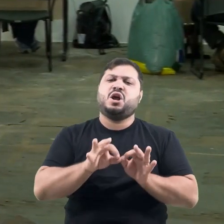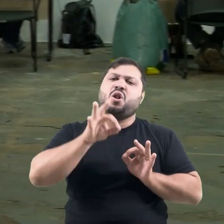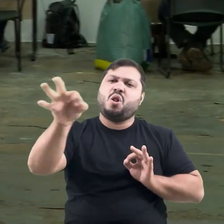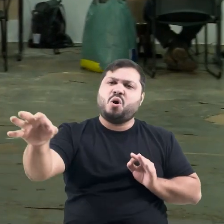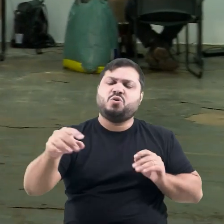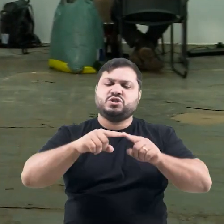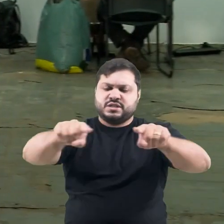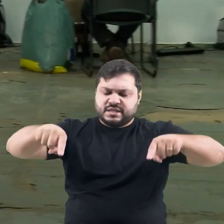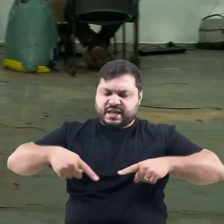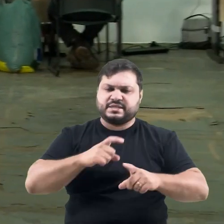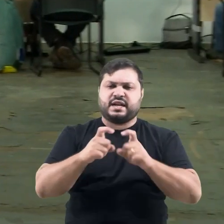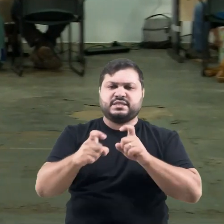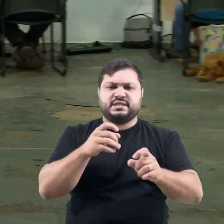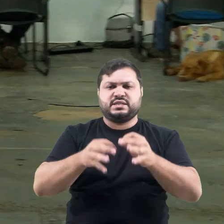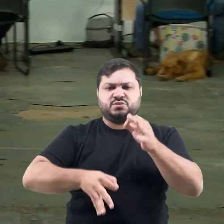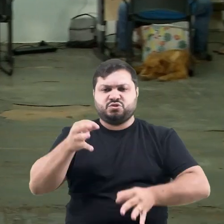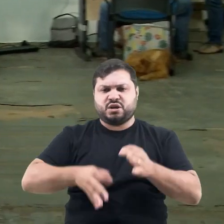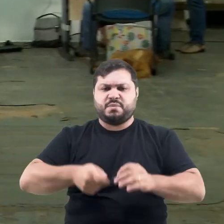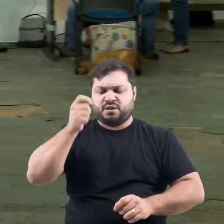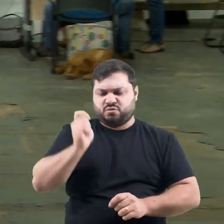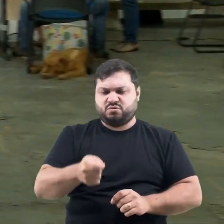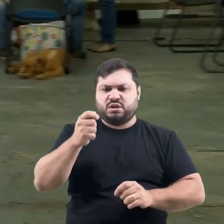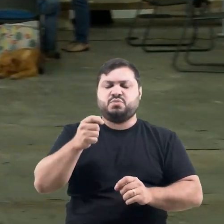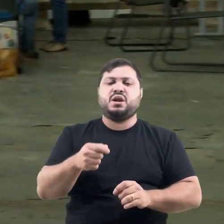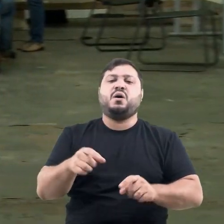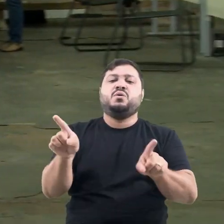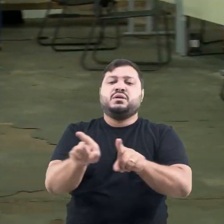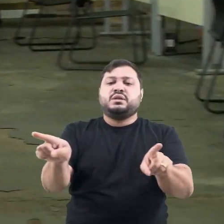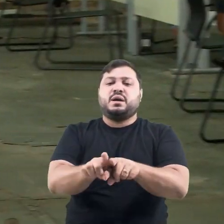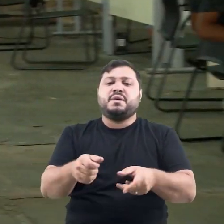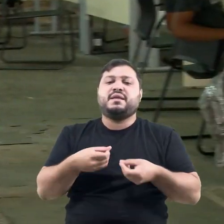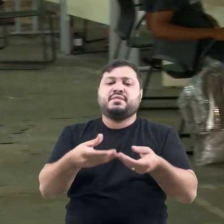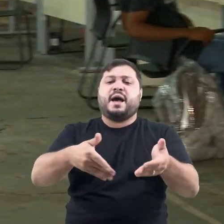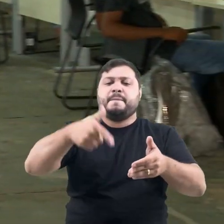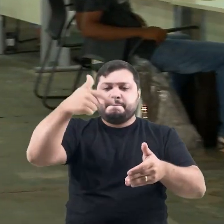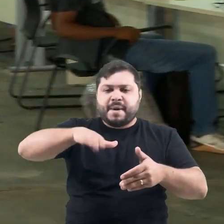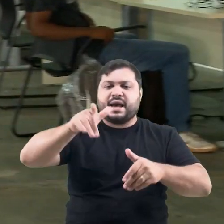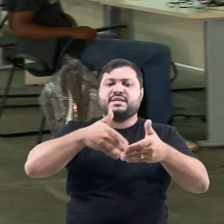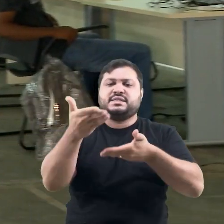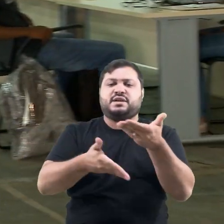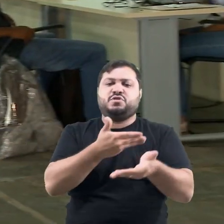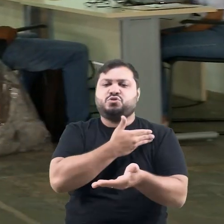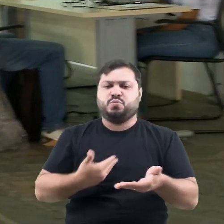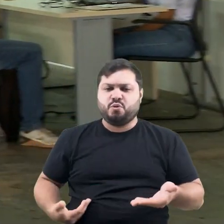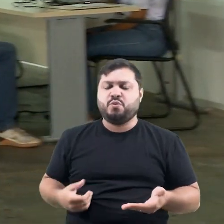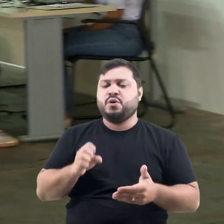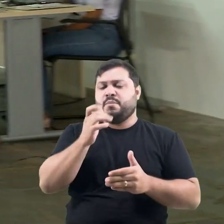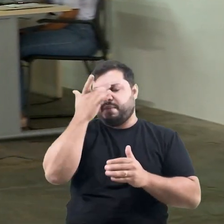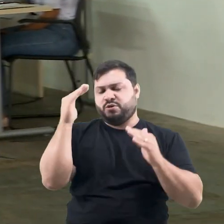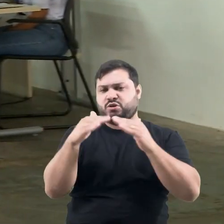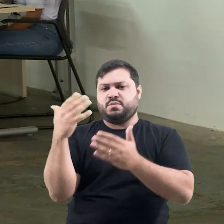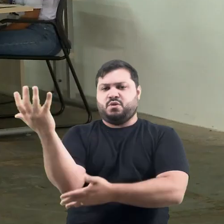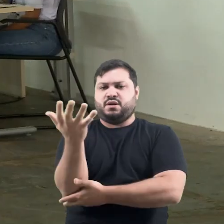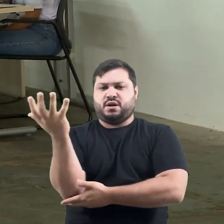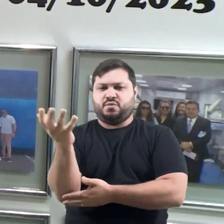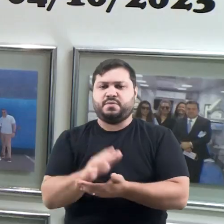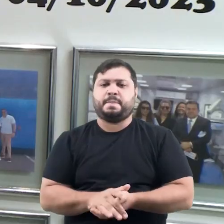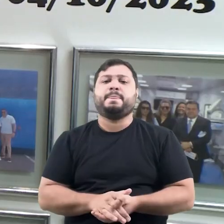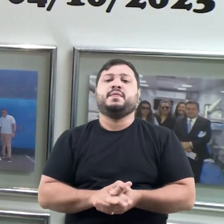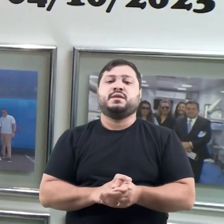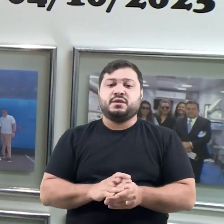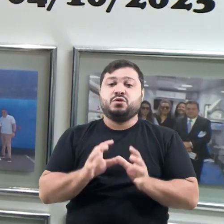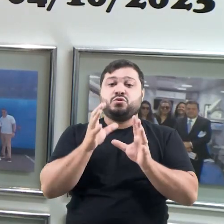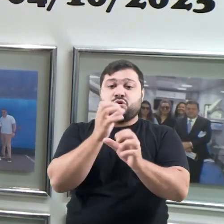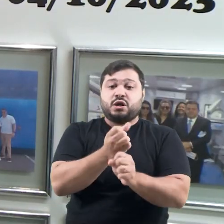das salas de sessões de julgamento dos tribunais, além de levar outros serviços públicos para quem mora nas ruas. Foram